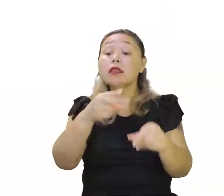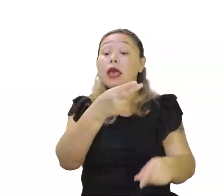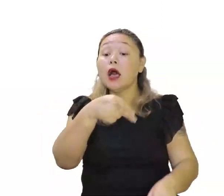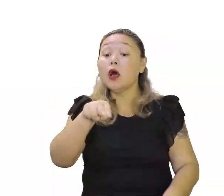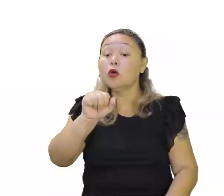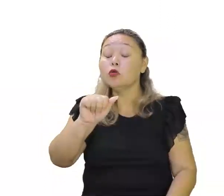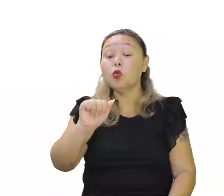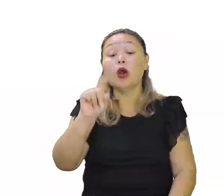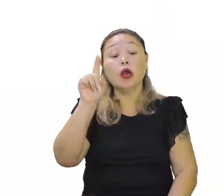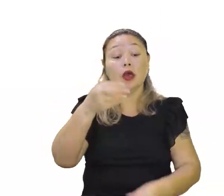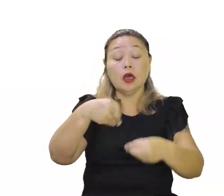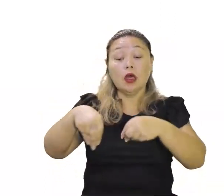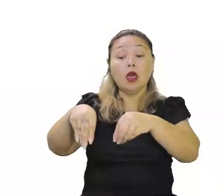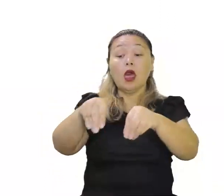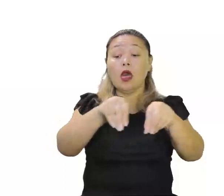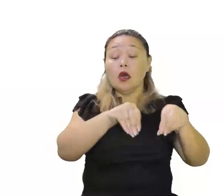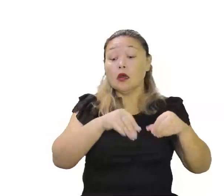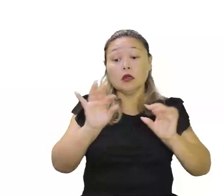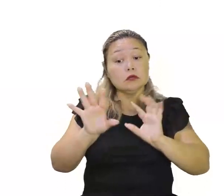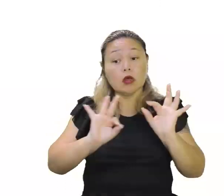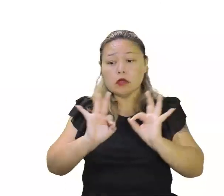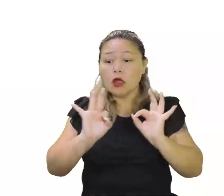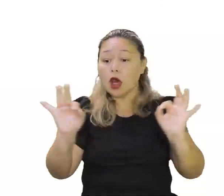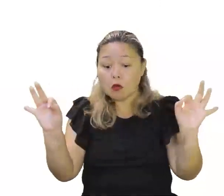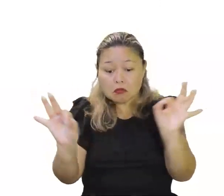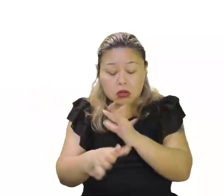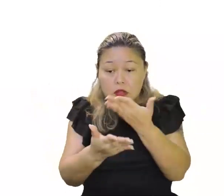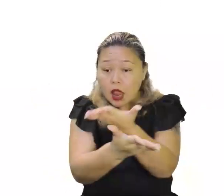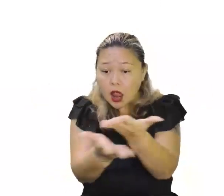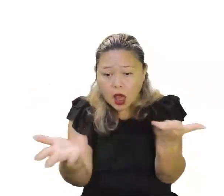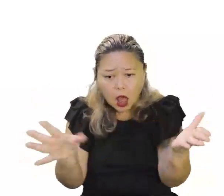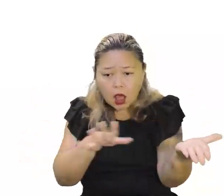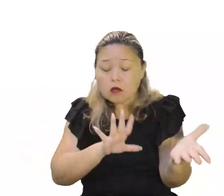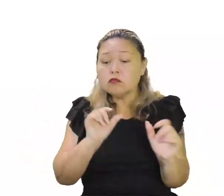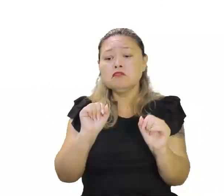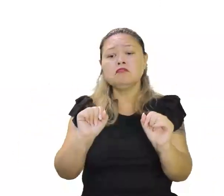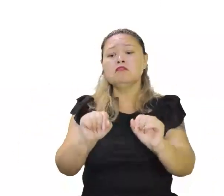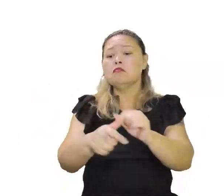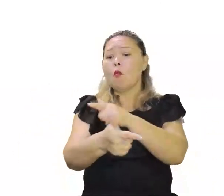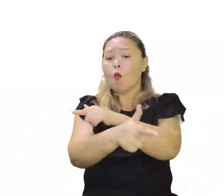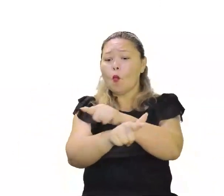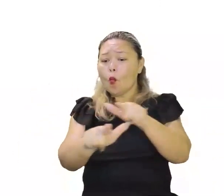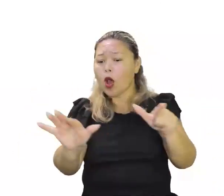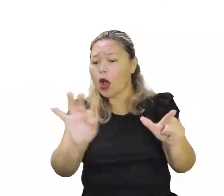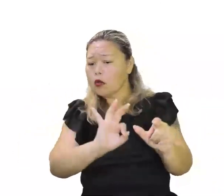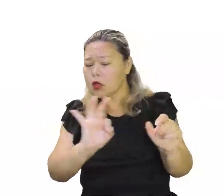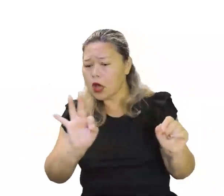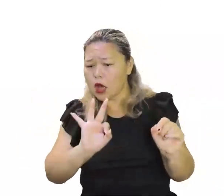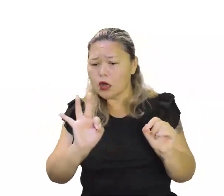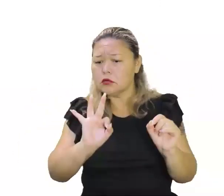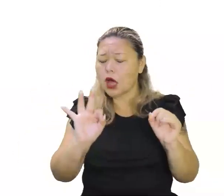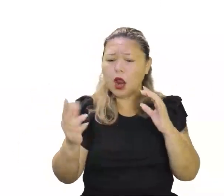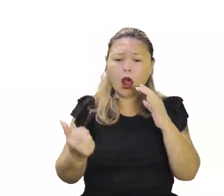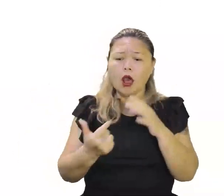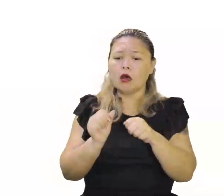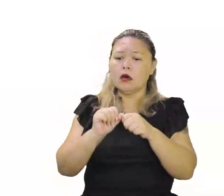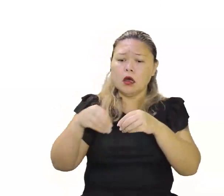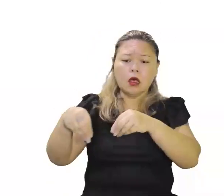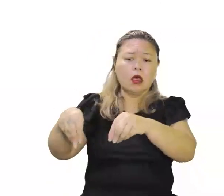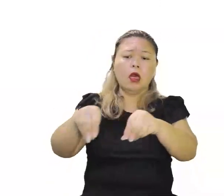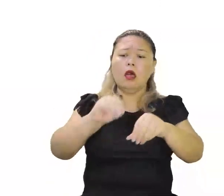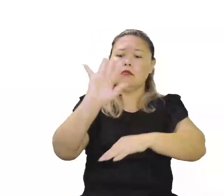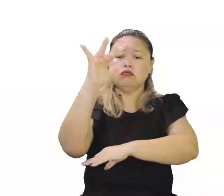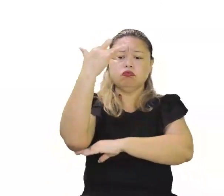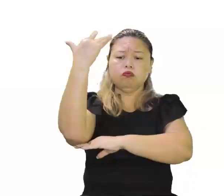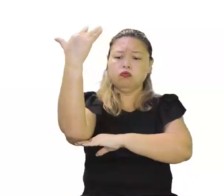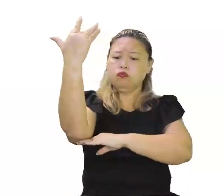A terra nua é a terra que ainda não foi mexida, né, gente? Ela é do jeito que ela tá lá, não foi nada ainda desmatado,